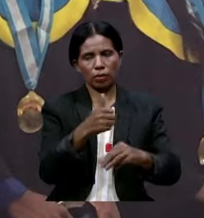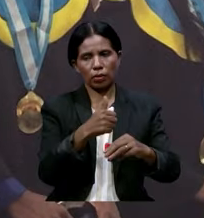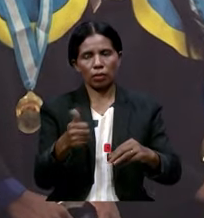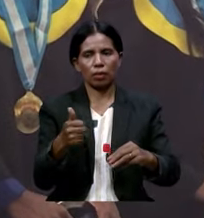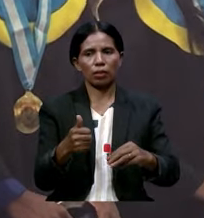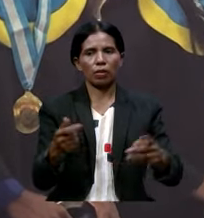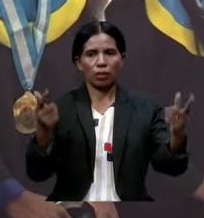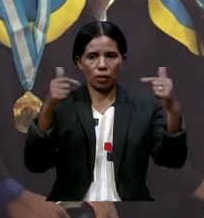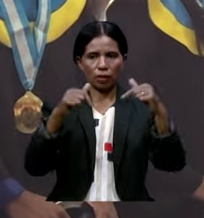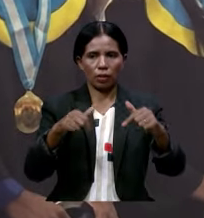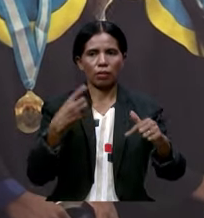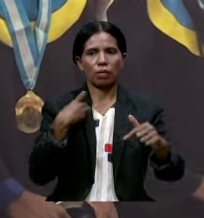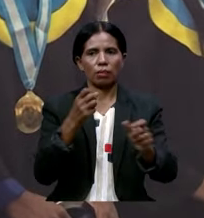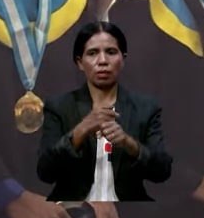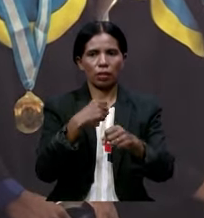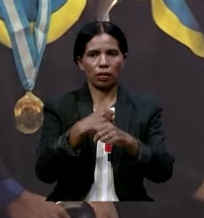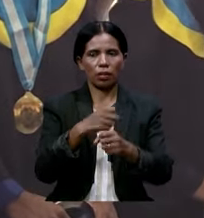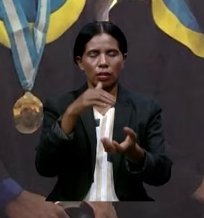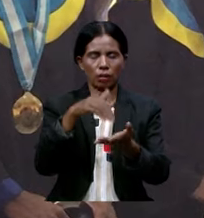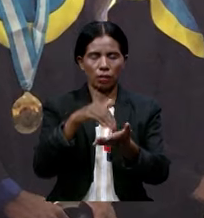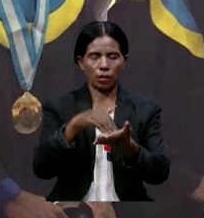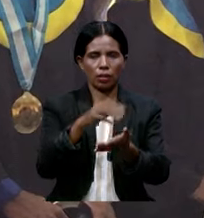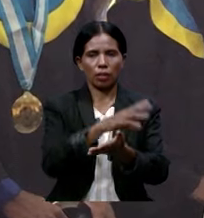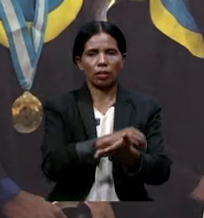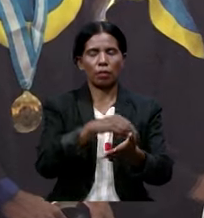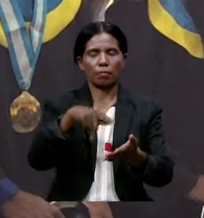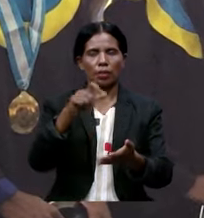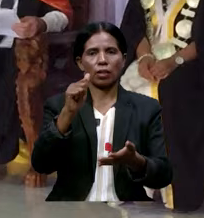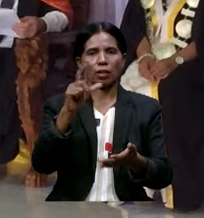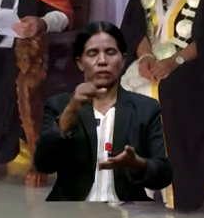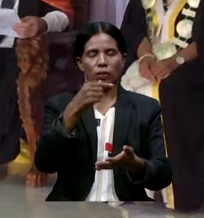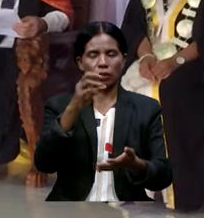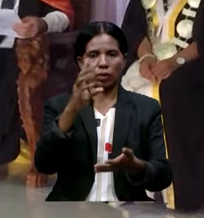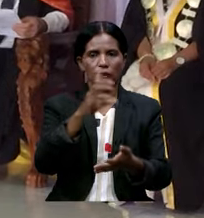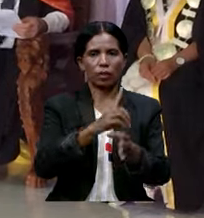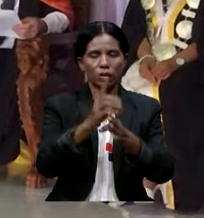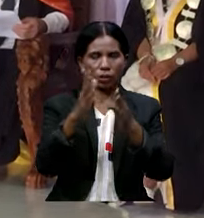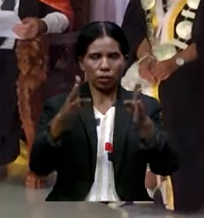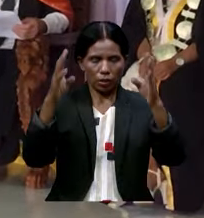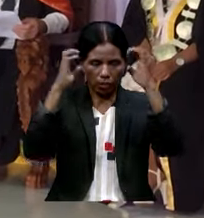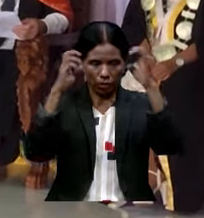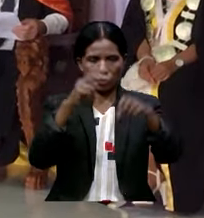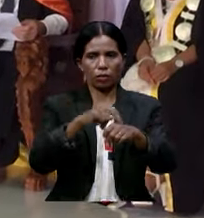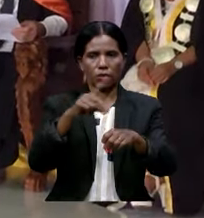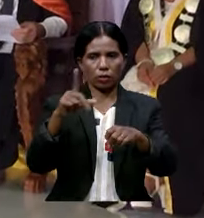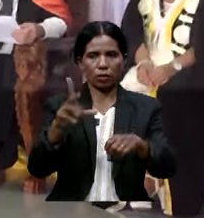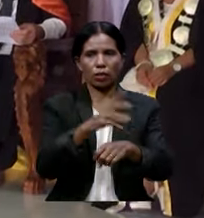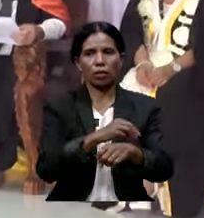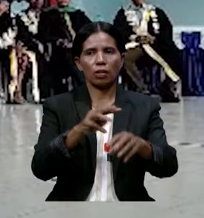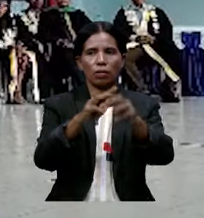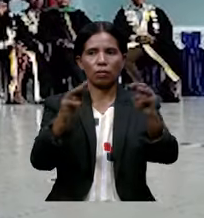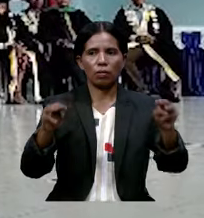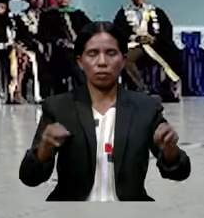Cané. Amihlau, Amnestásio Pedagógica, Diretores de Educação Nacional.